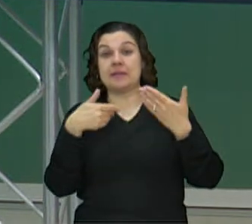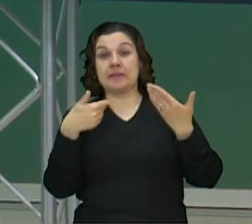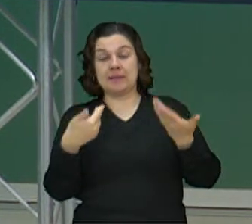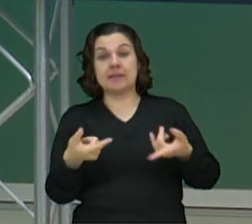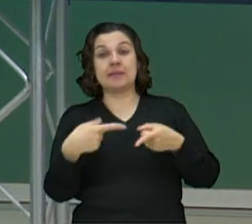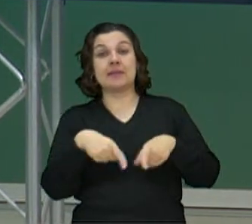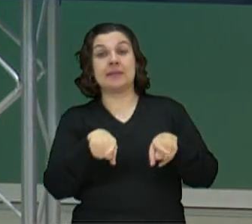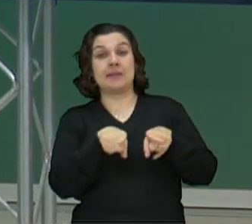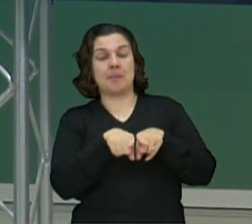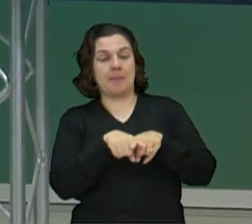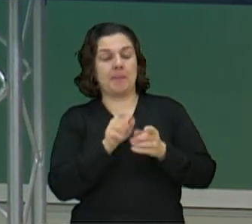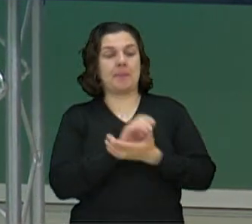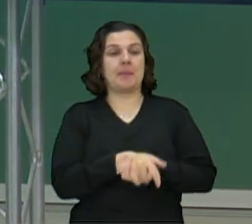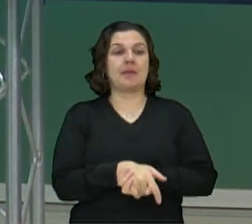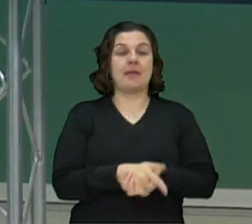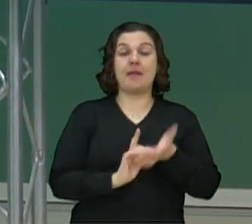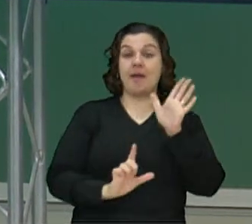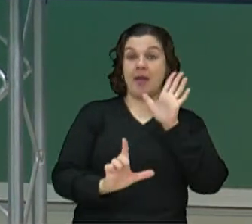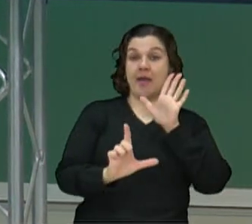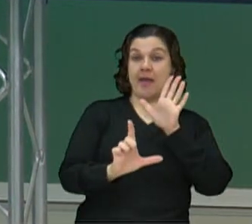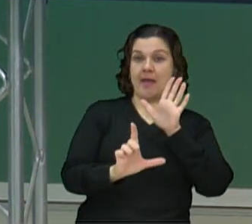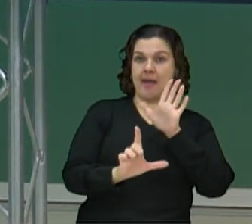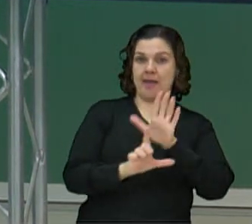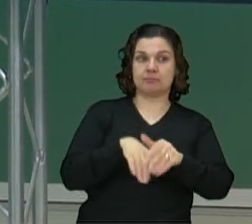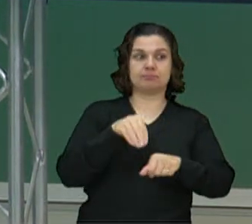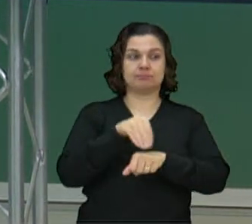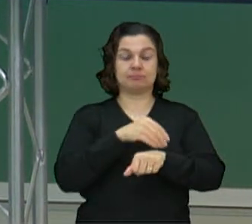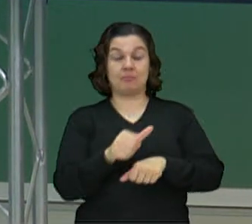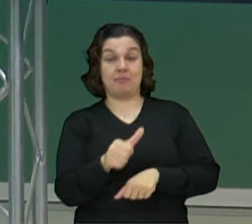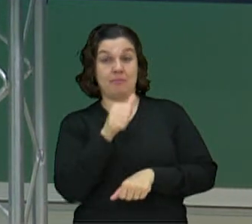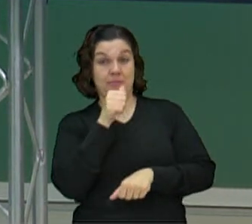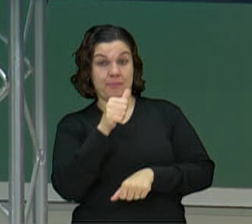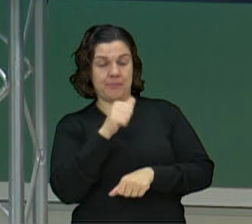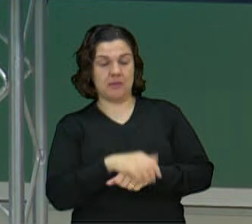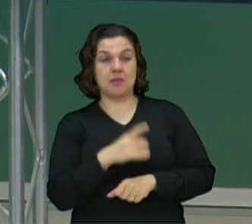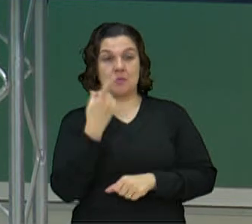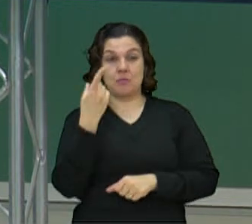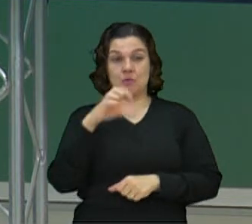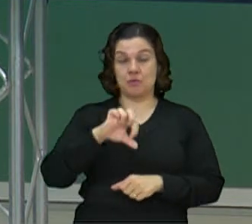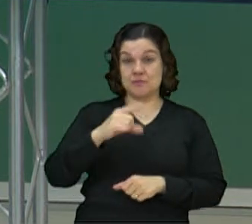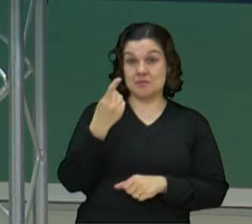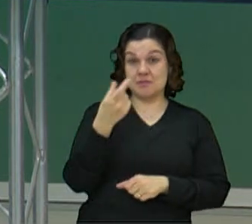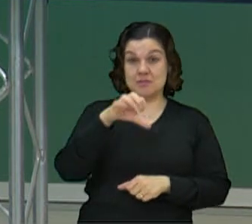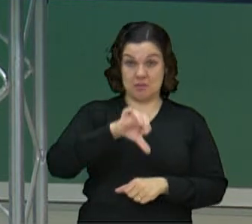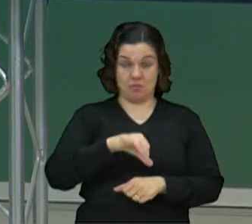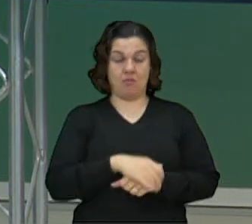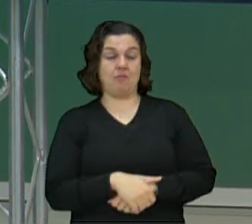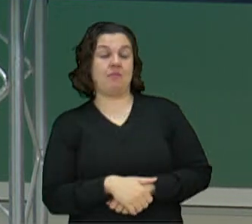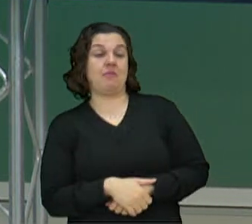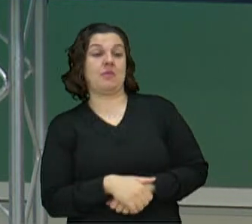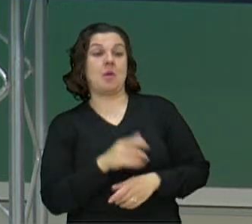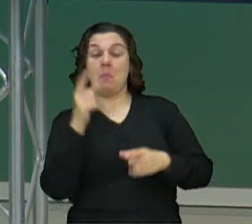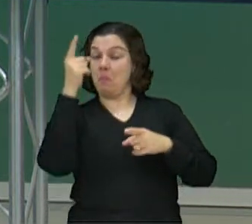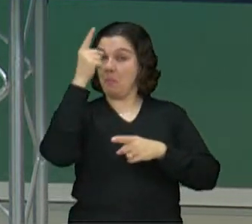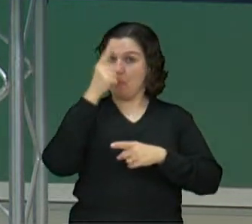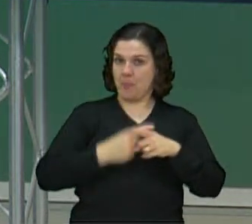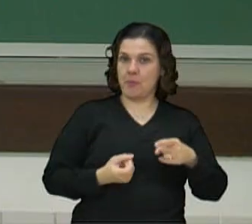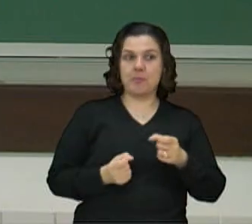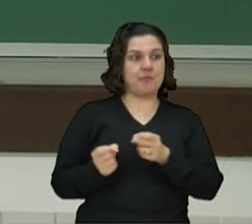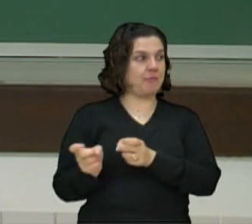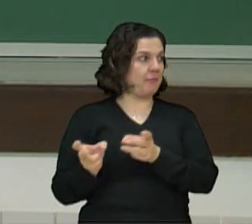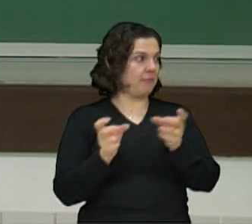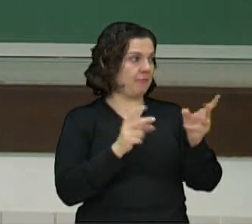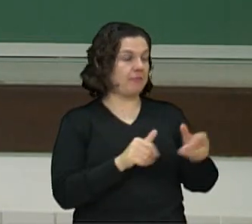Ainda, a Lei Seca de 1919 proibiu a fabricação e a venda de bebidas